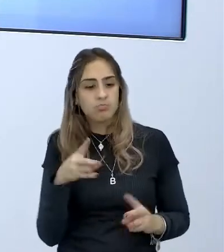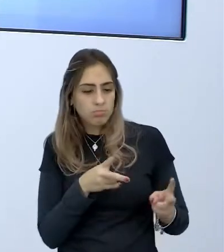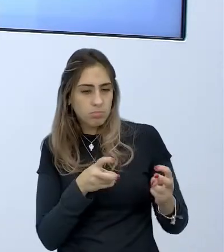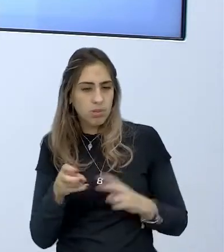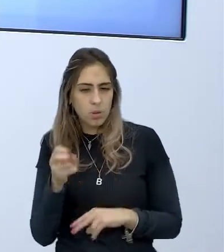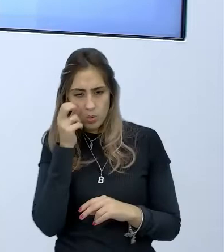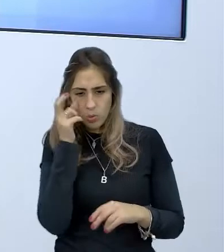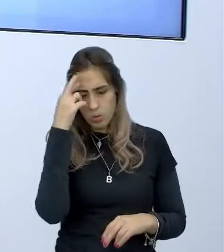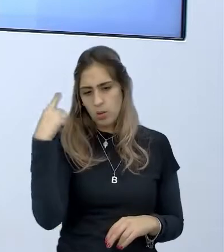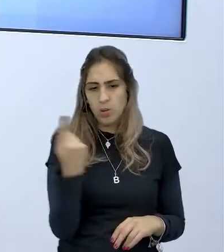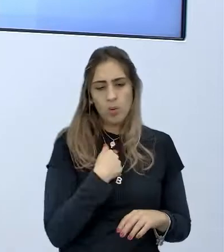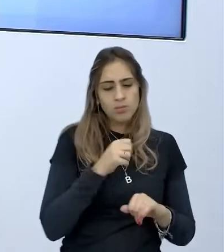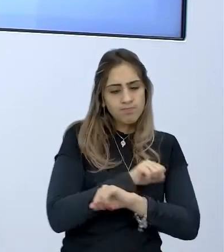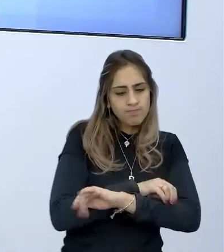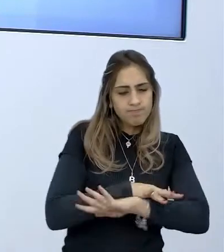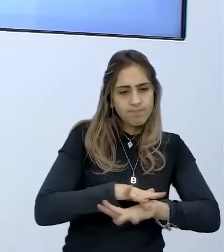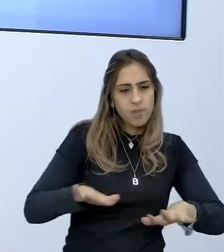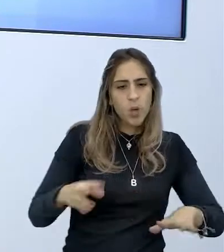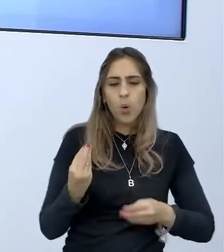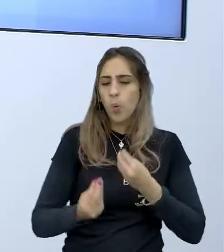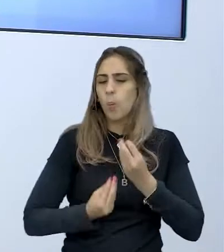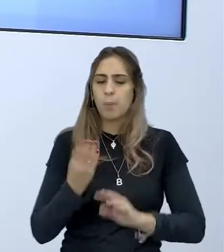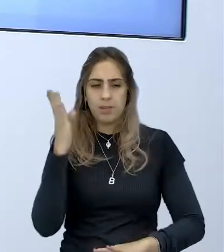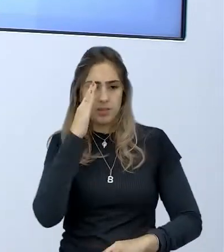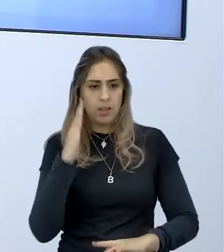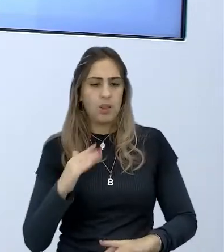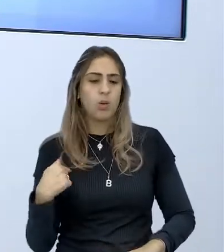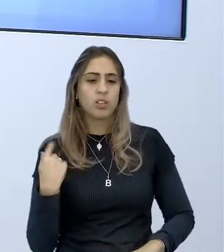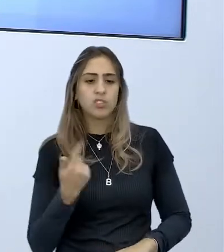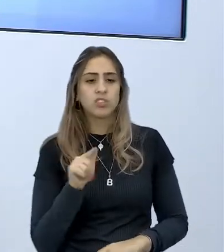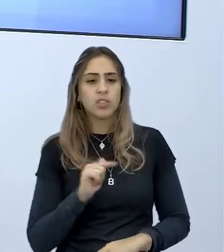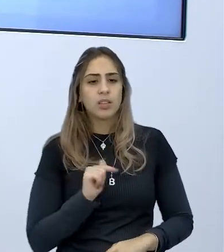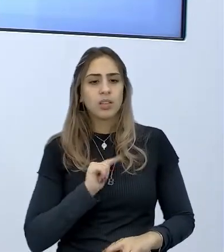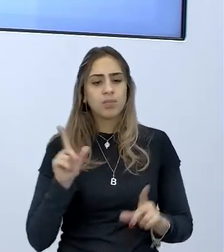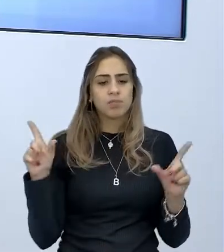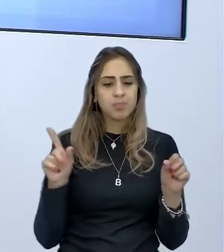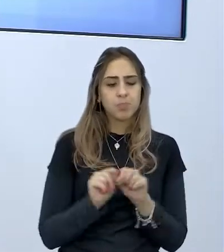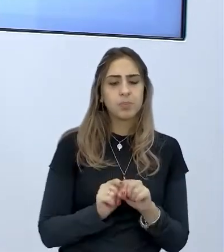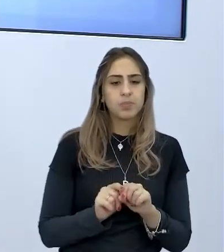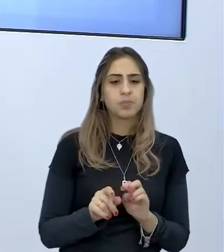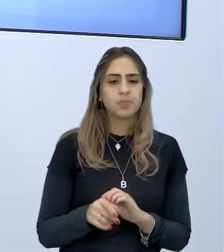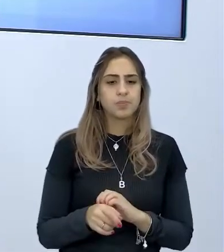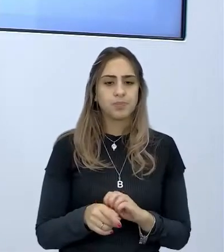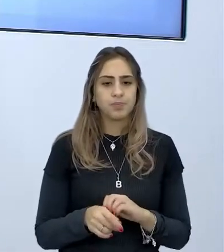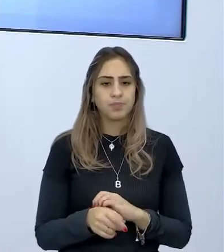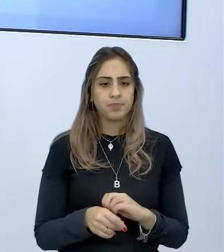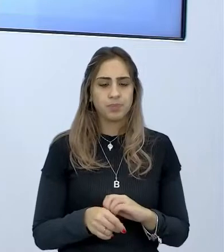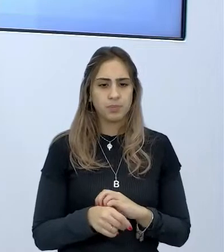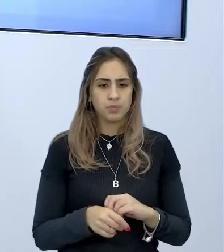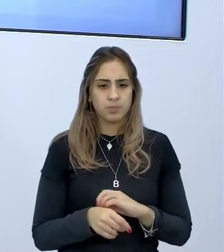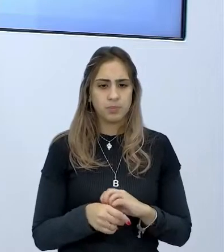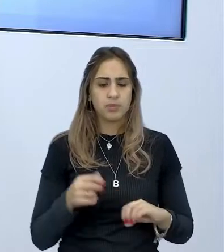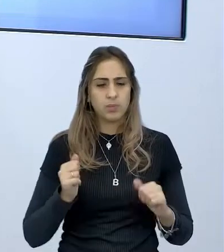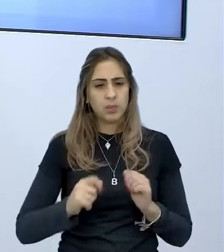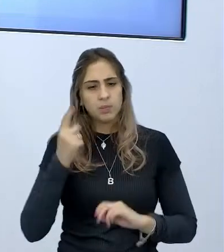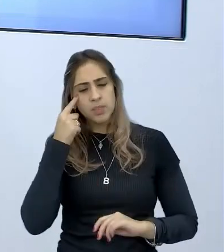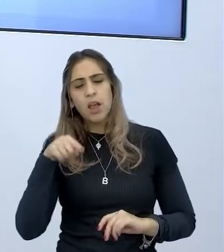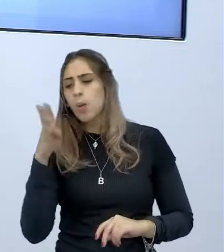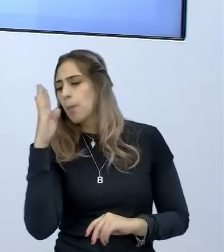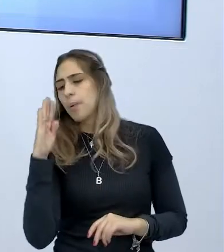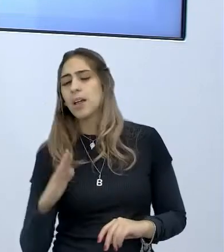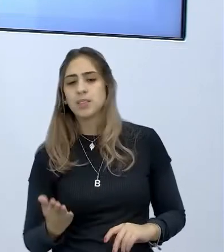aspectos culturais que nós compartilhamos enquanto brasileiros, a gente já reduz muitas vezes podemos pensar no